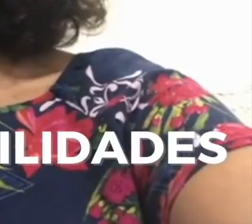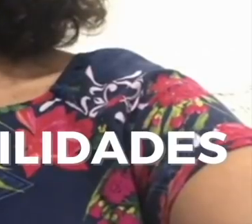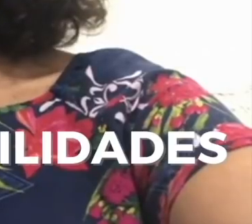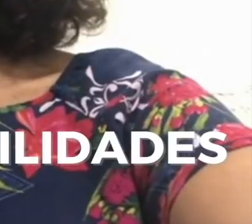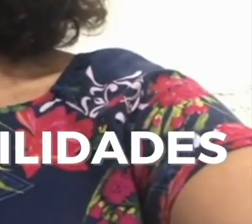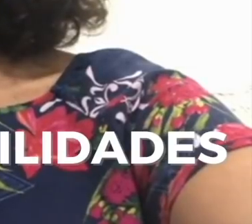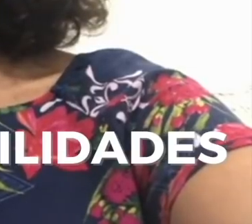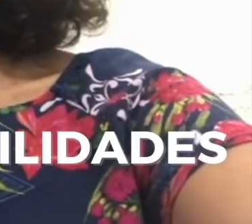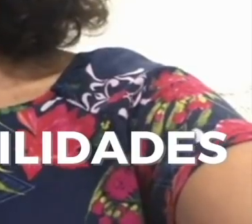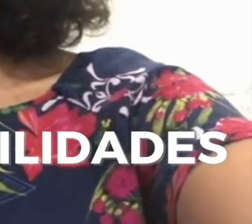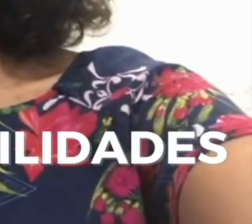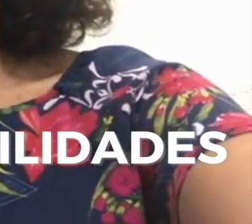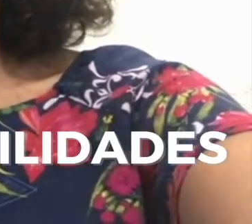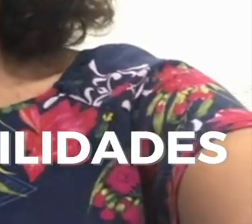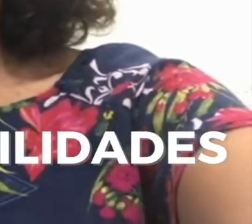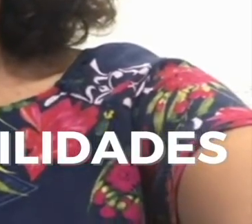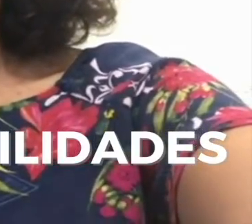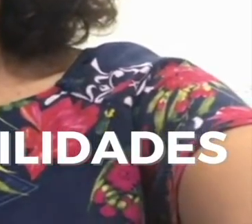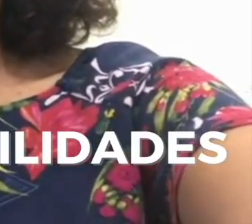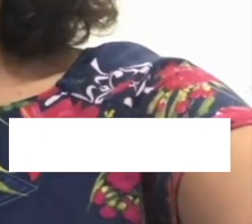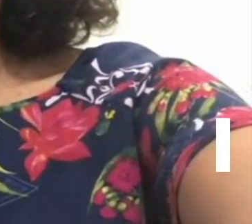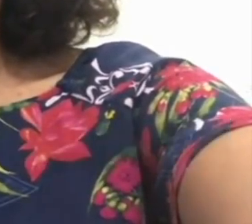Vulnerabilidades.